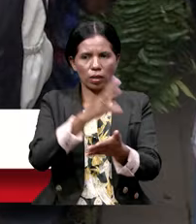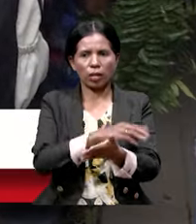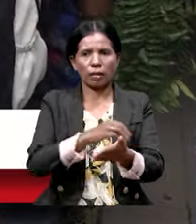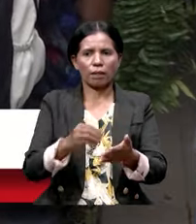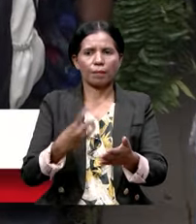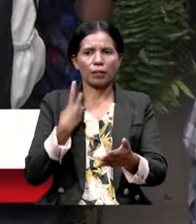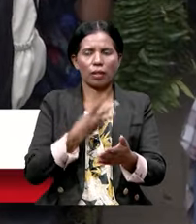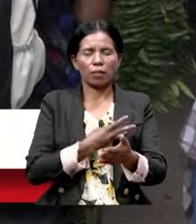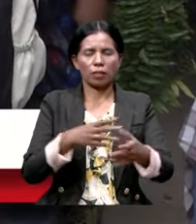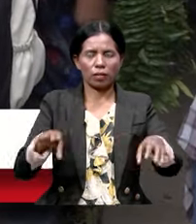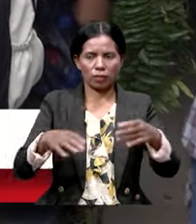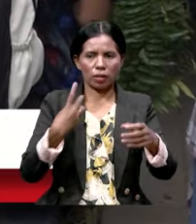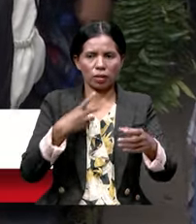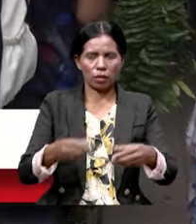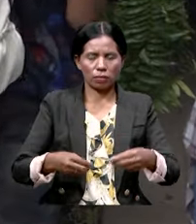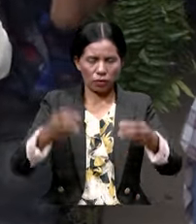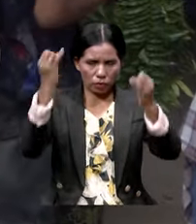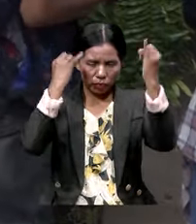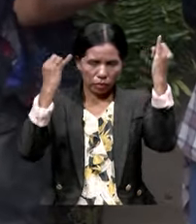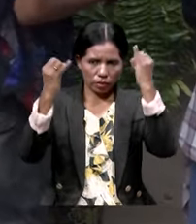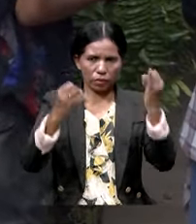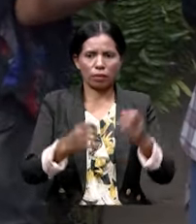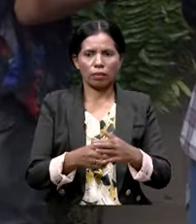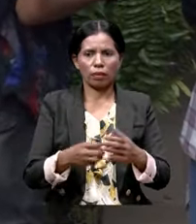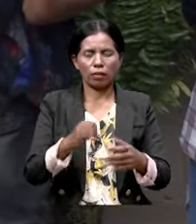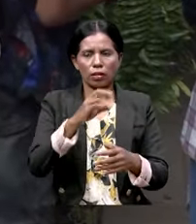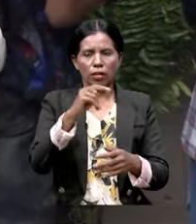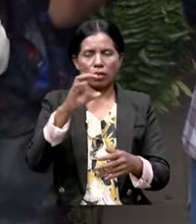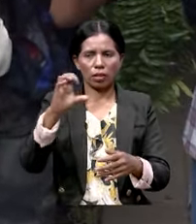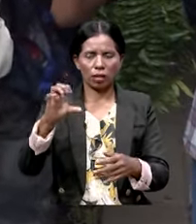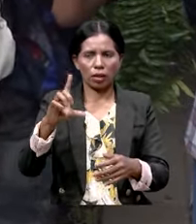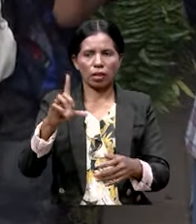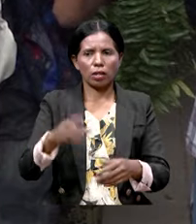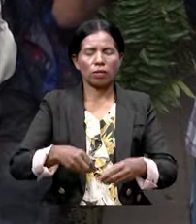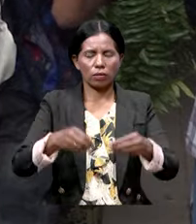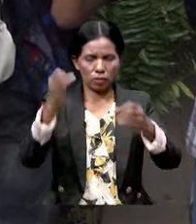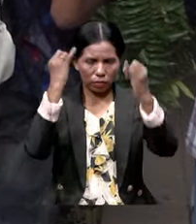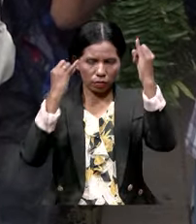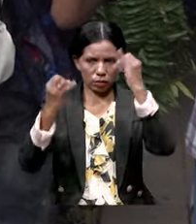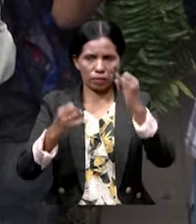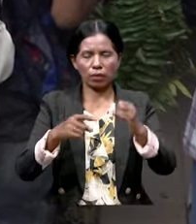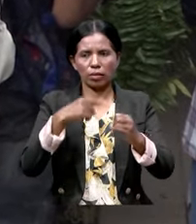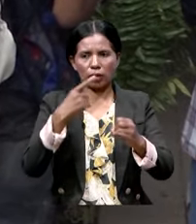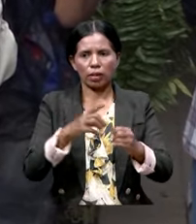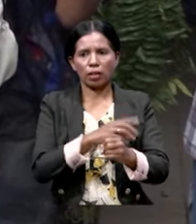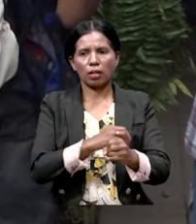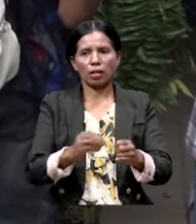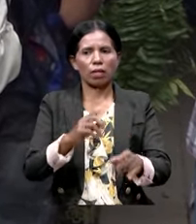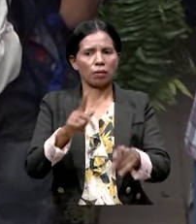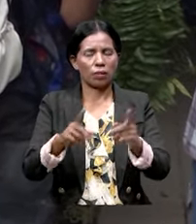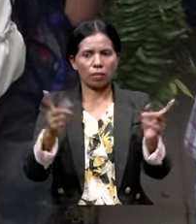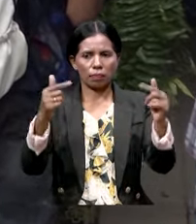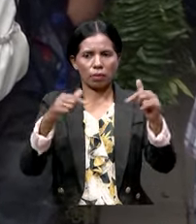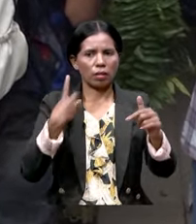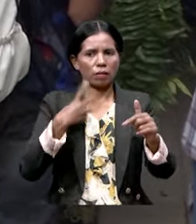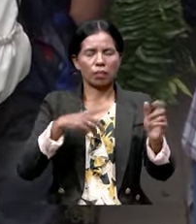entanto, a mim é serviço, mas a mim foi informação, né? E nem pronto, tu foi formação, serei, não é? Mas depois no fim nem me demonstro mãe a